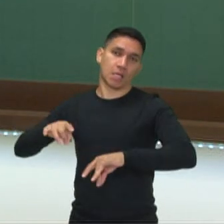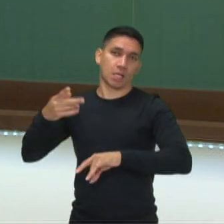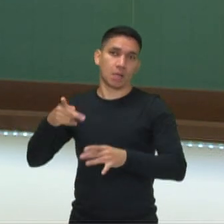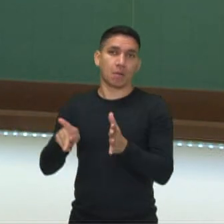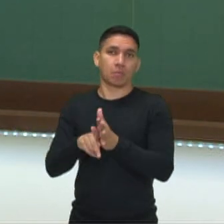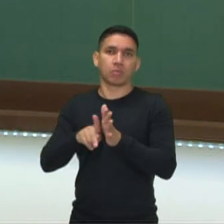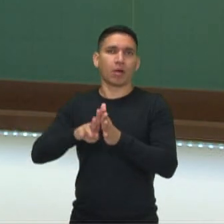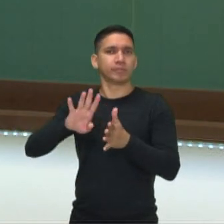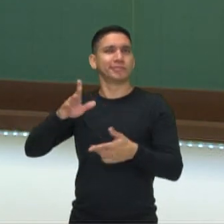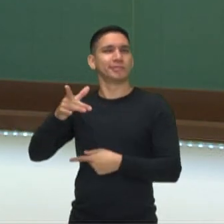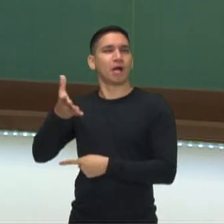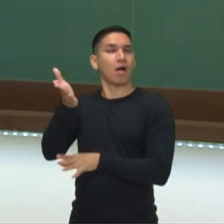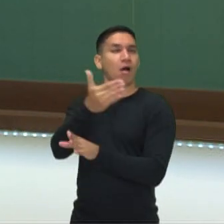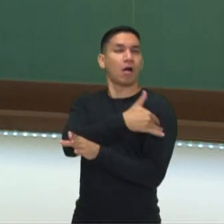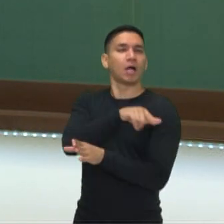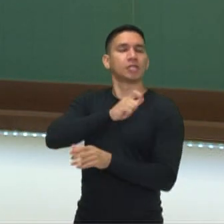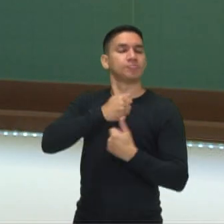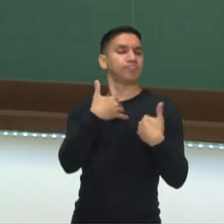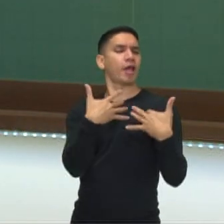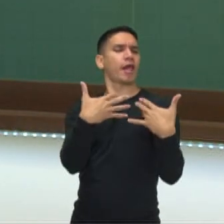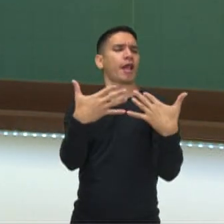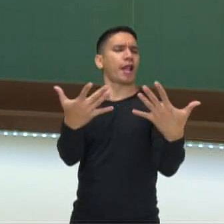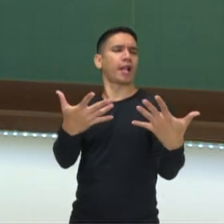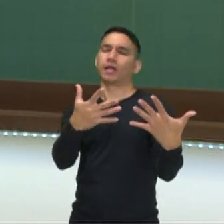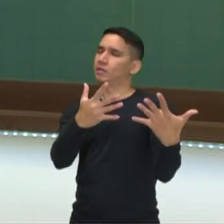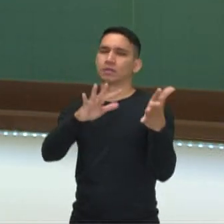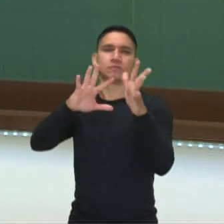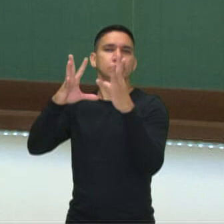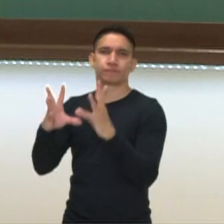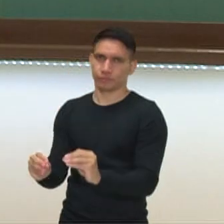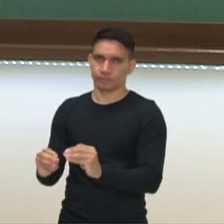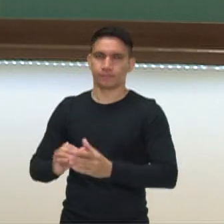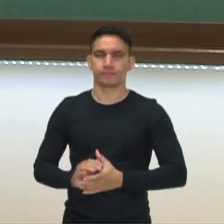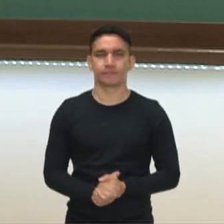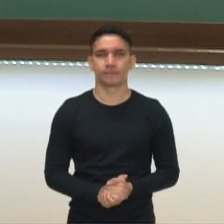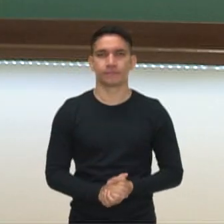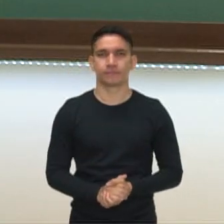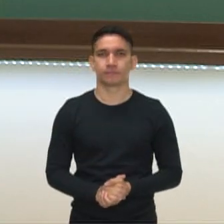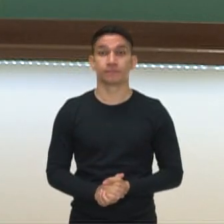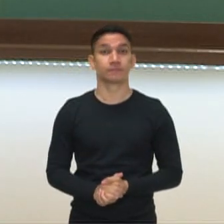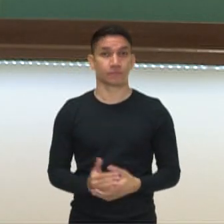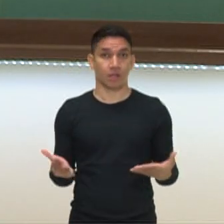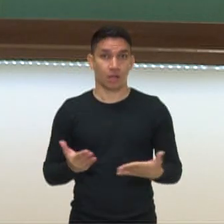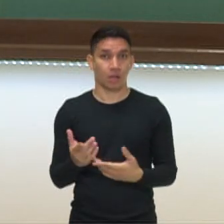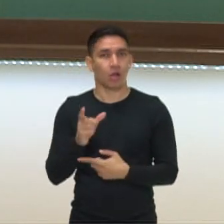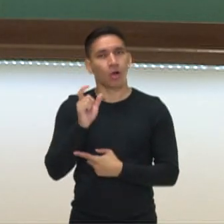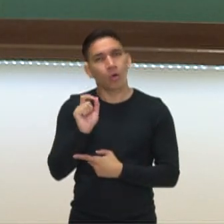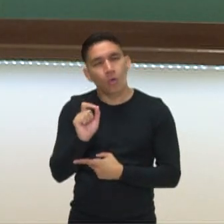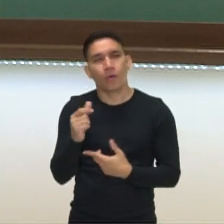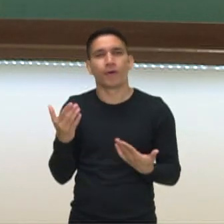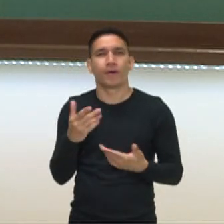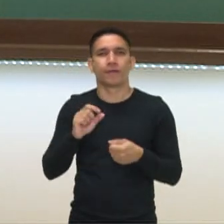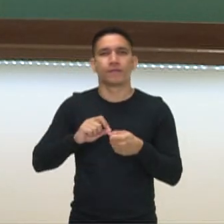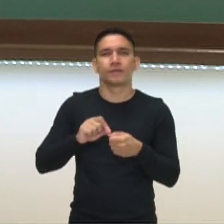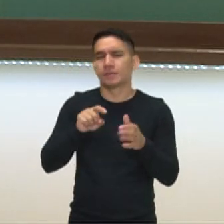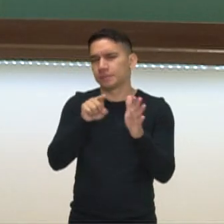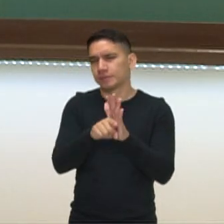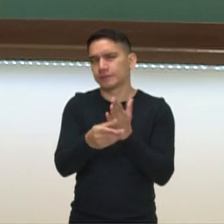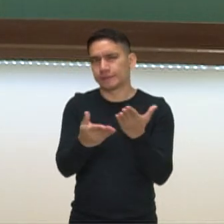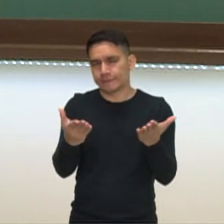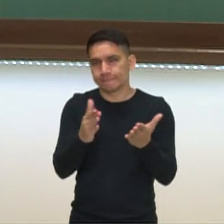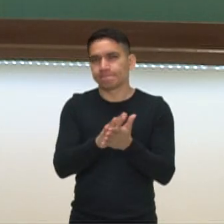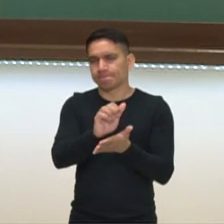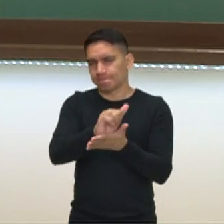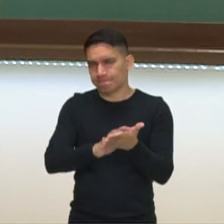como aquela expressão de brilho dentro de Roma. E vamos fazer uma pequena perguntinha e vamos